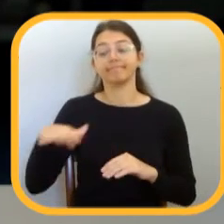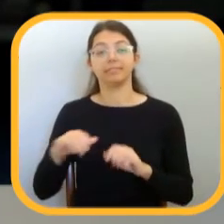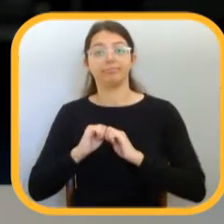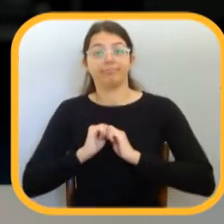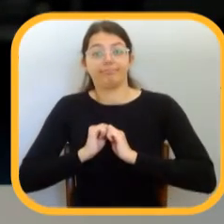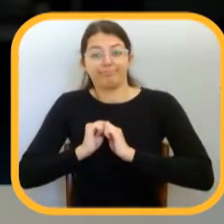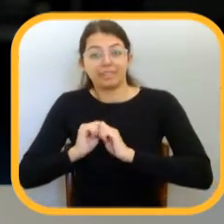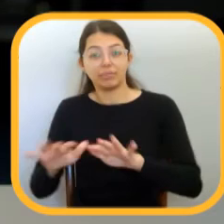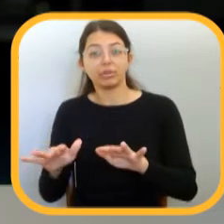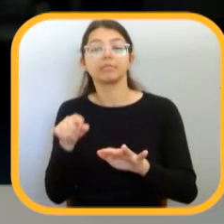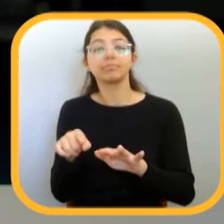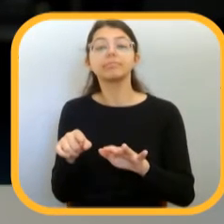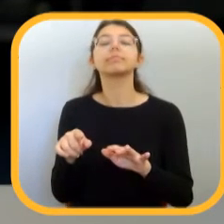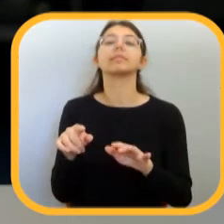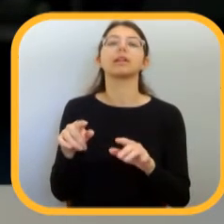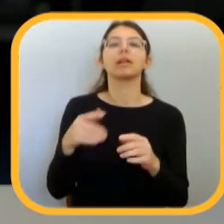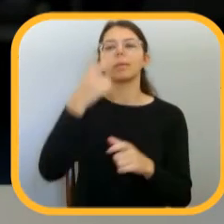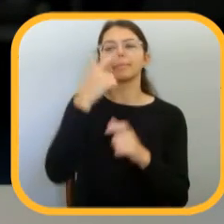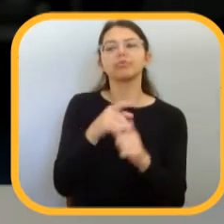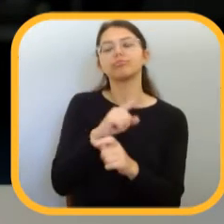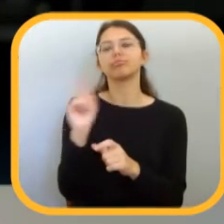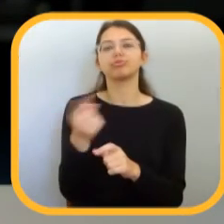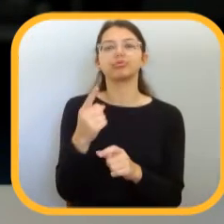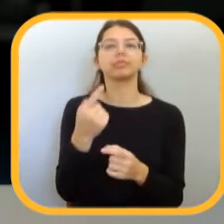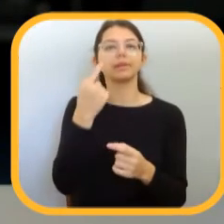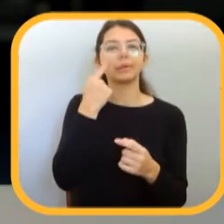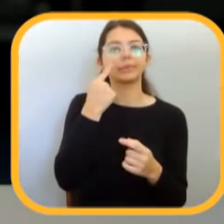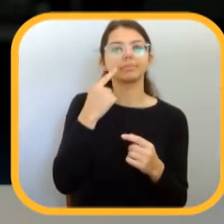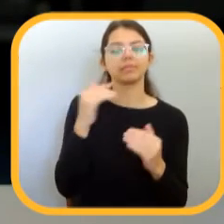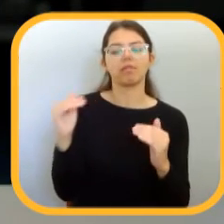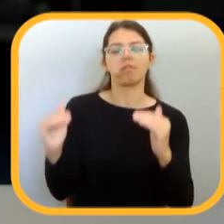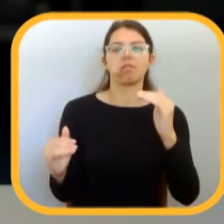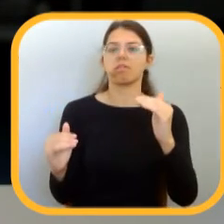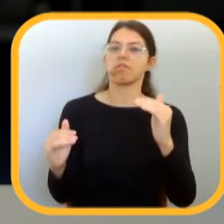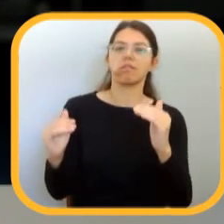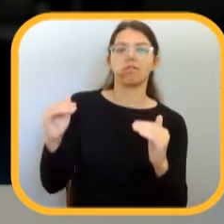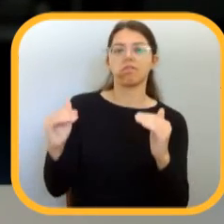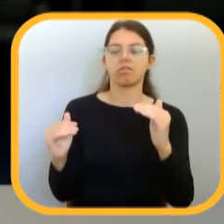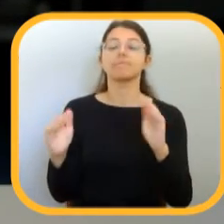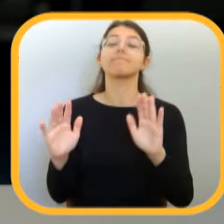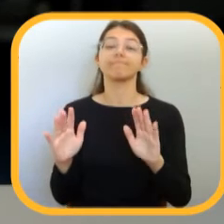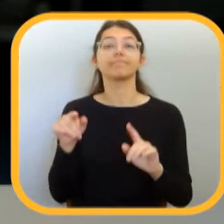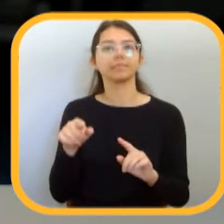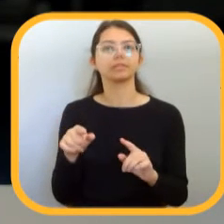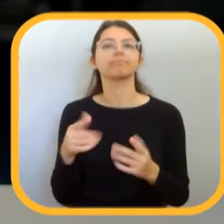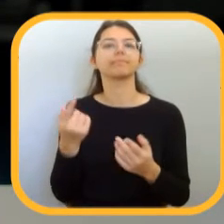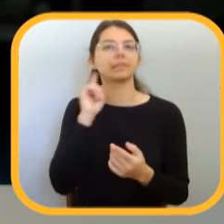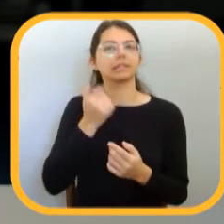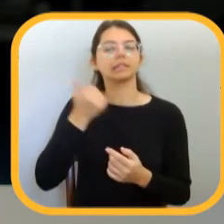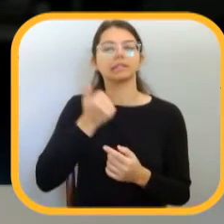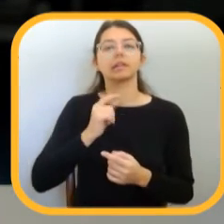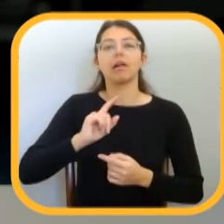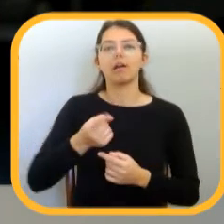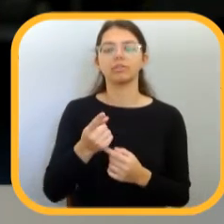divulgação científica assenta na ideia de que os múltiplos interlocutores não têm o mesmo nível de domínio do conteúdo comunicado e assume